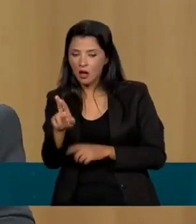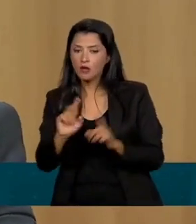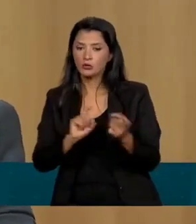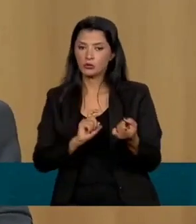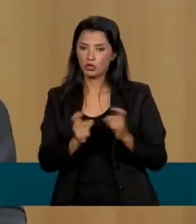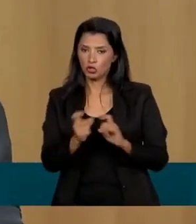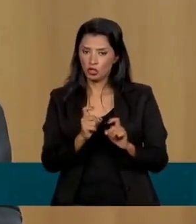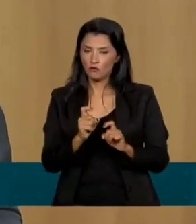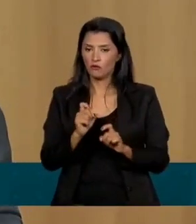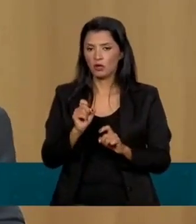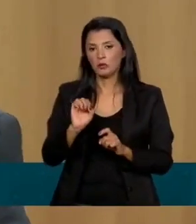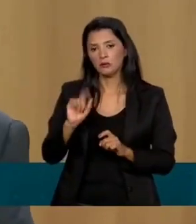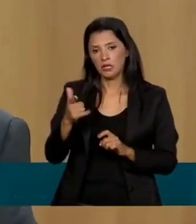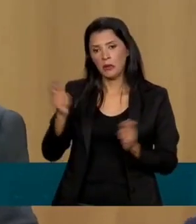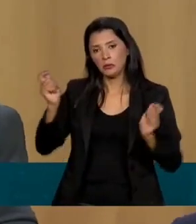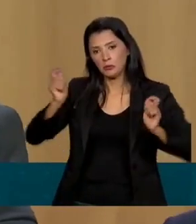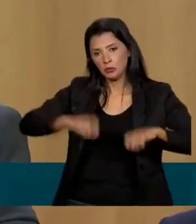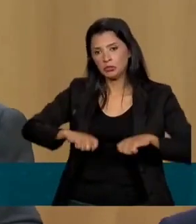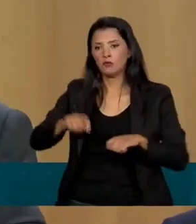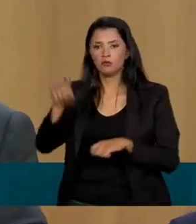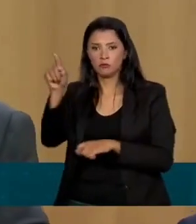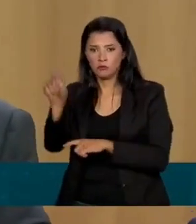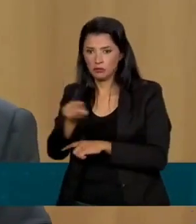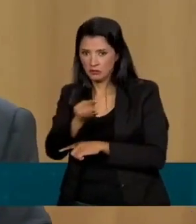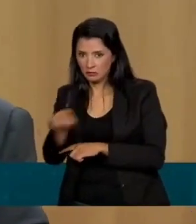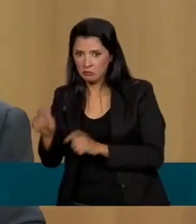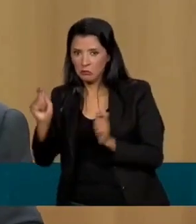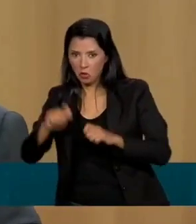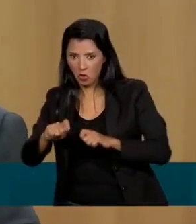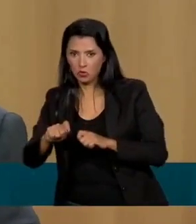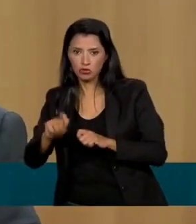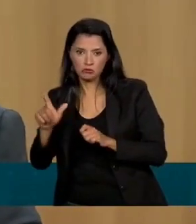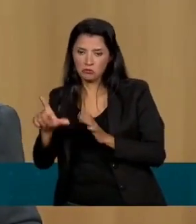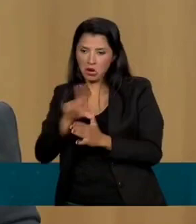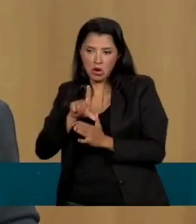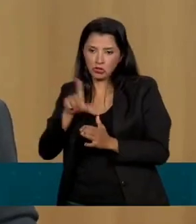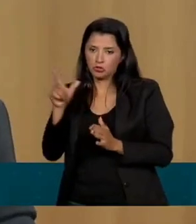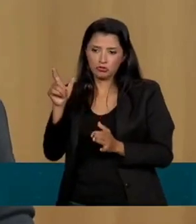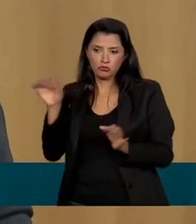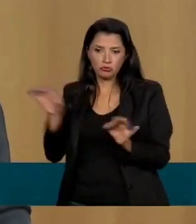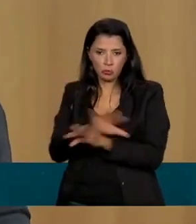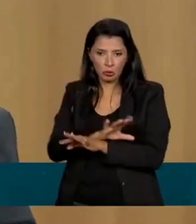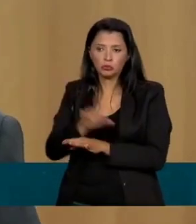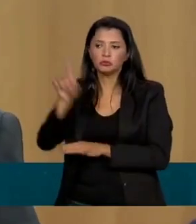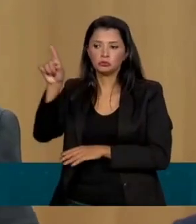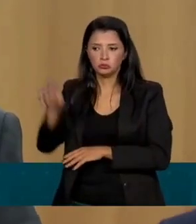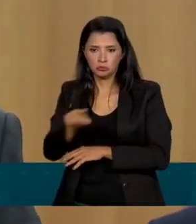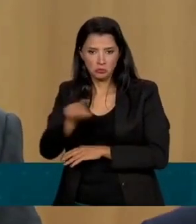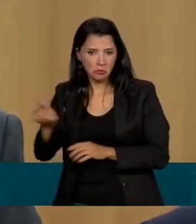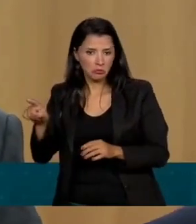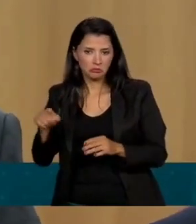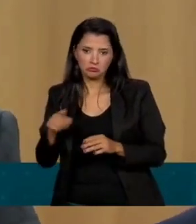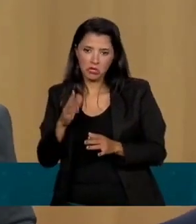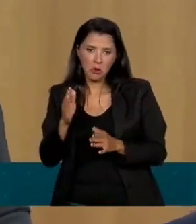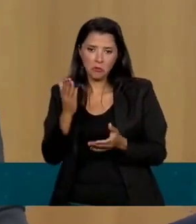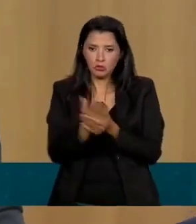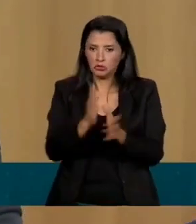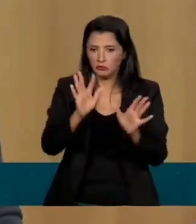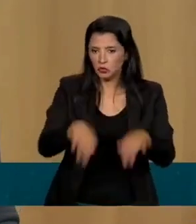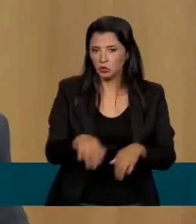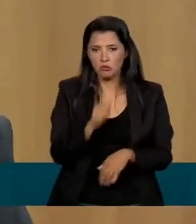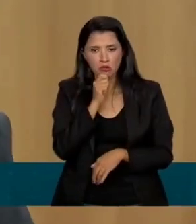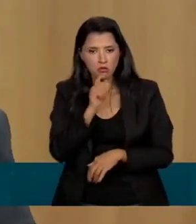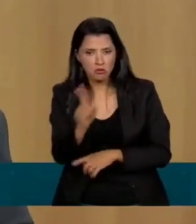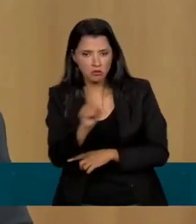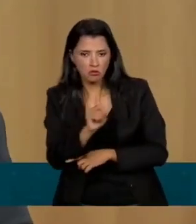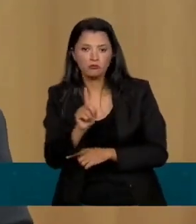seja, liminarmente é possível suspender, liminarmente, independentemente da conclusão do processo,